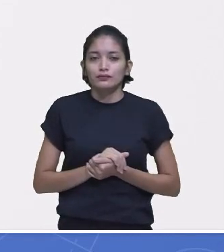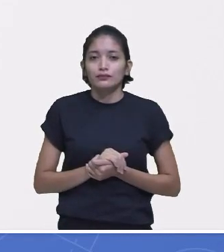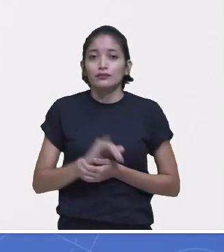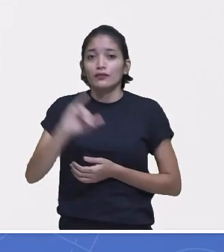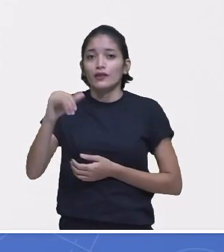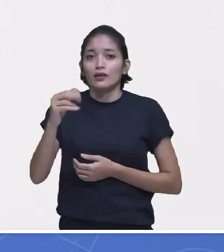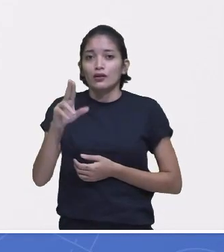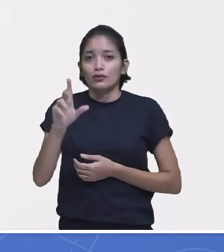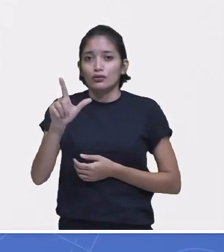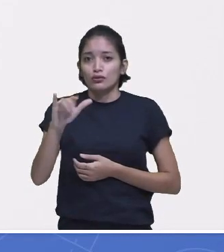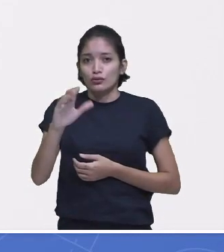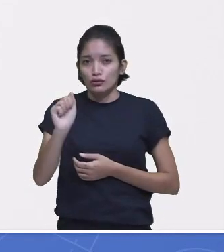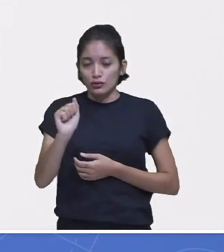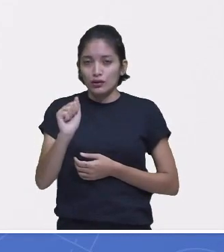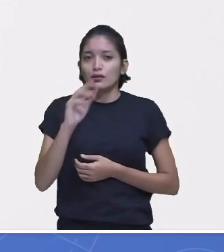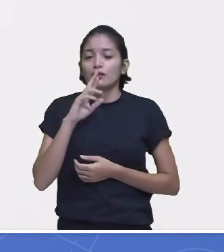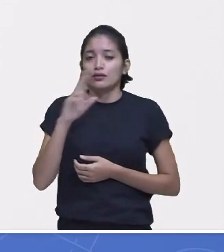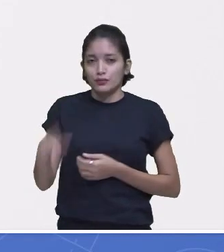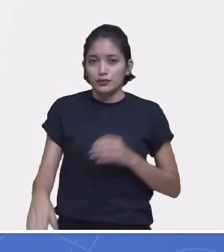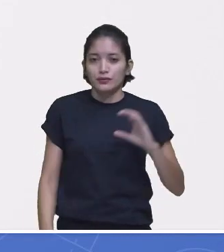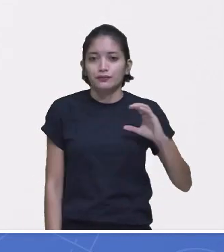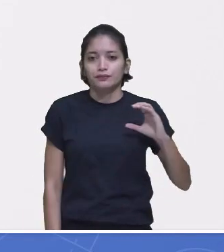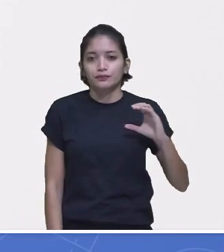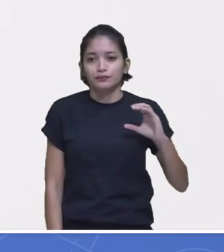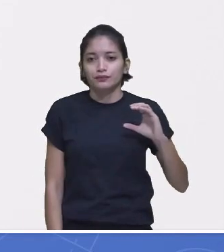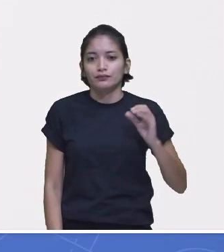Júlia Cristina, letra C.